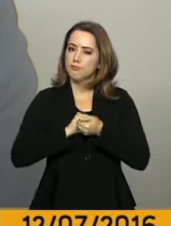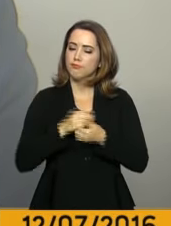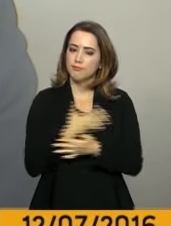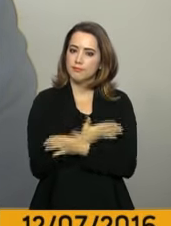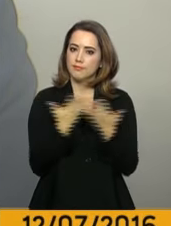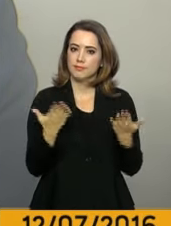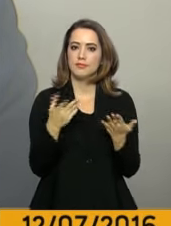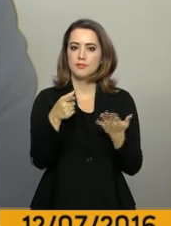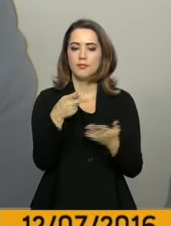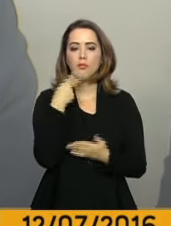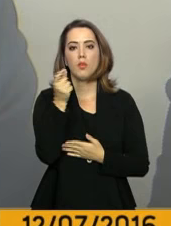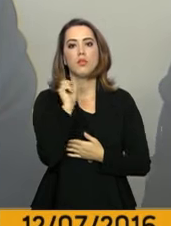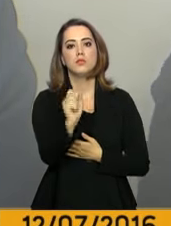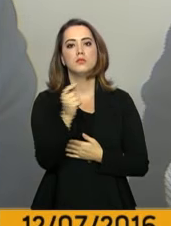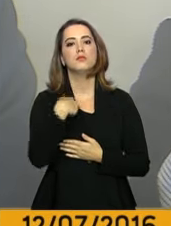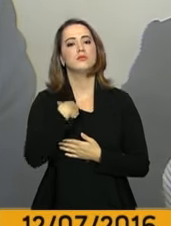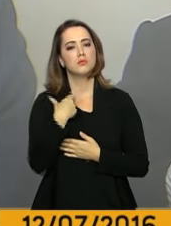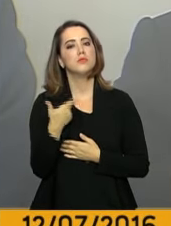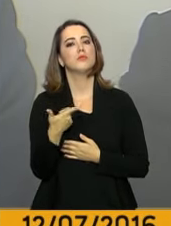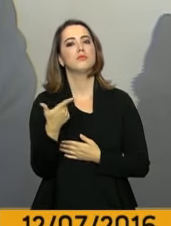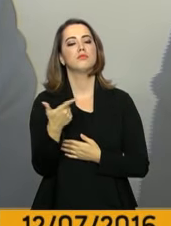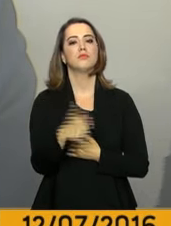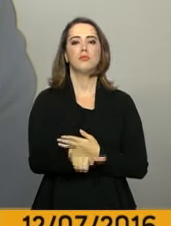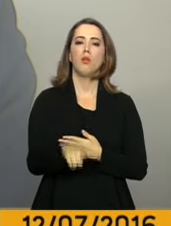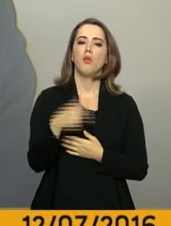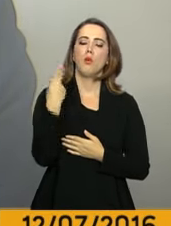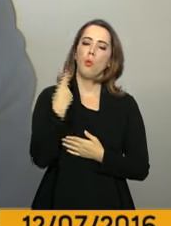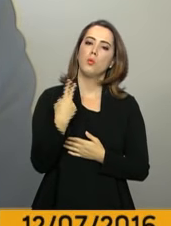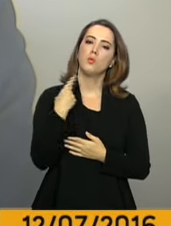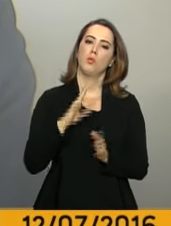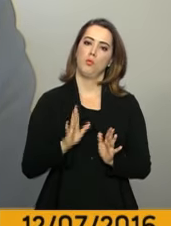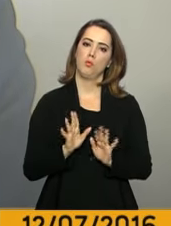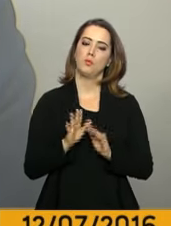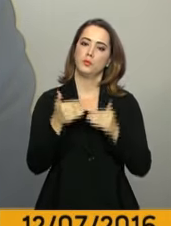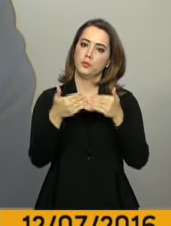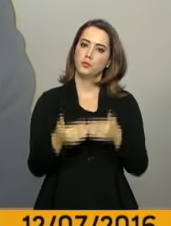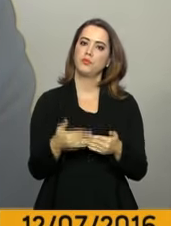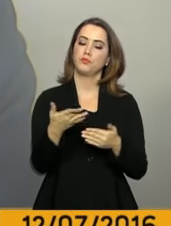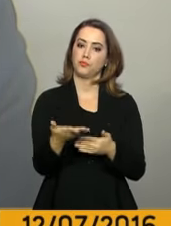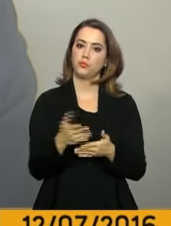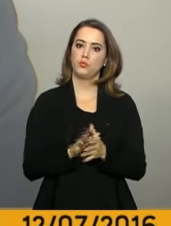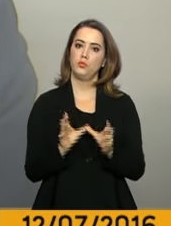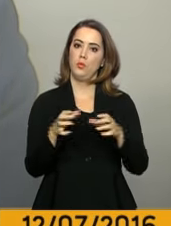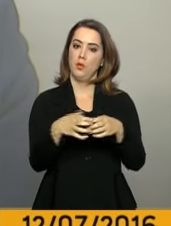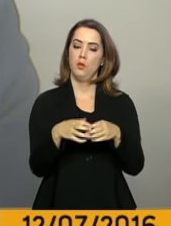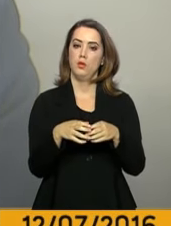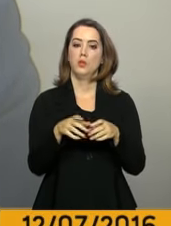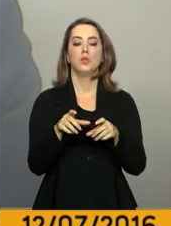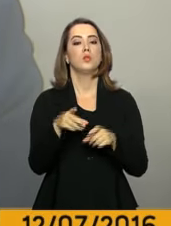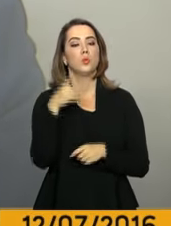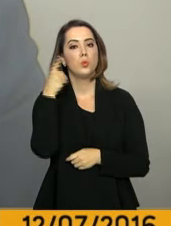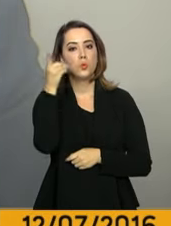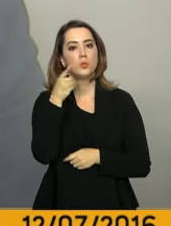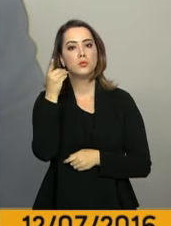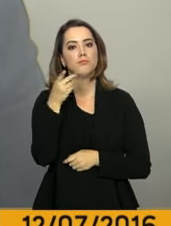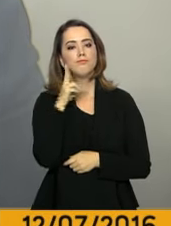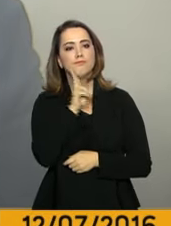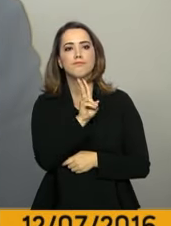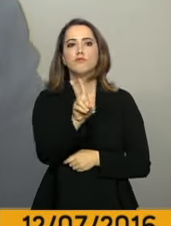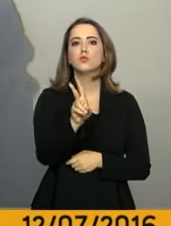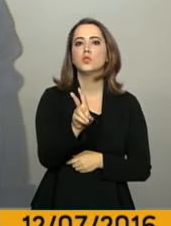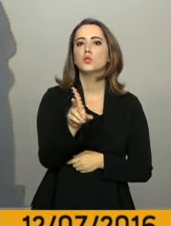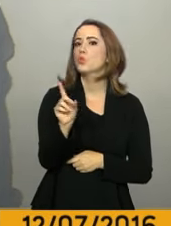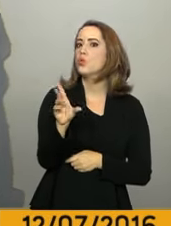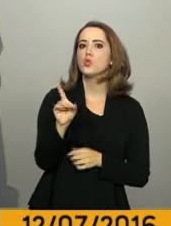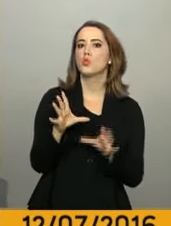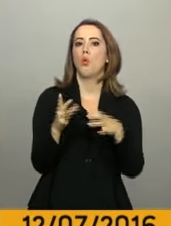e dizer que eu eu naturalmente venho aqui essa frente eh parlamentar e vejo que ela ela não é apenas uma